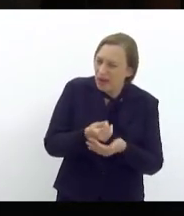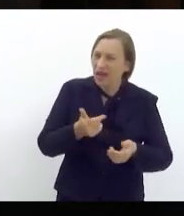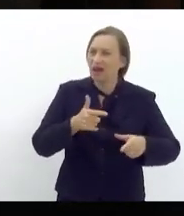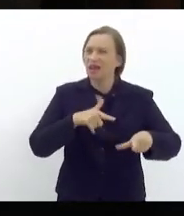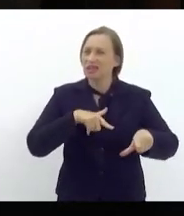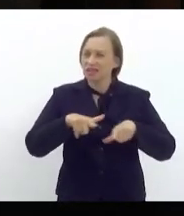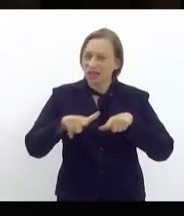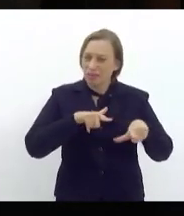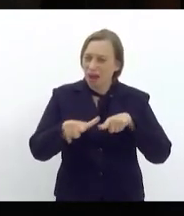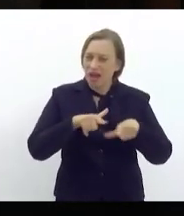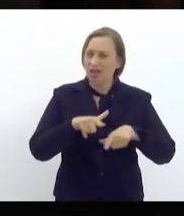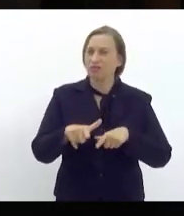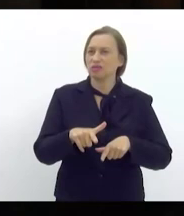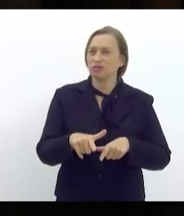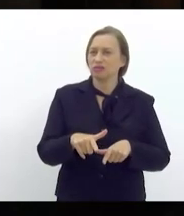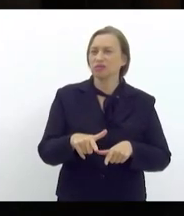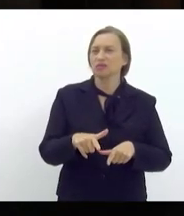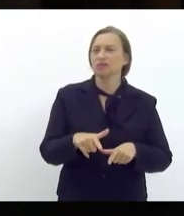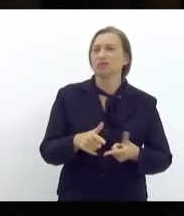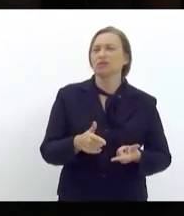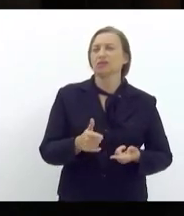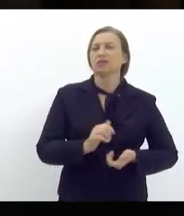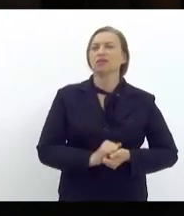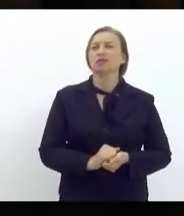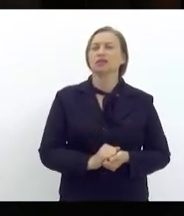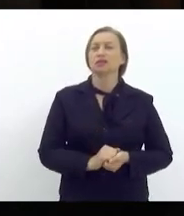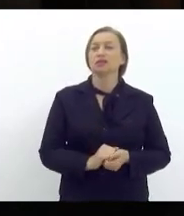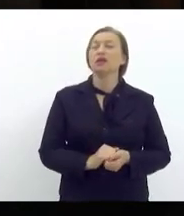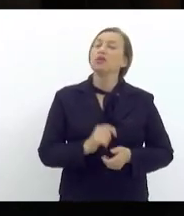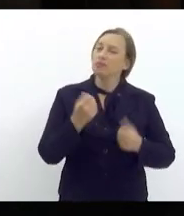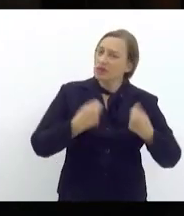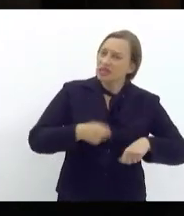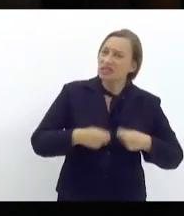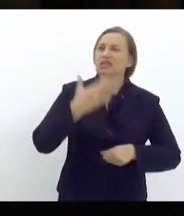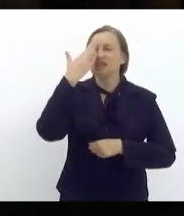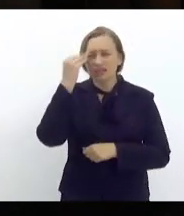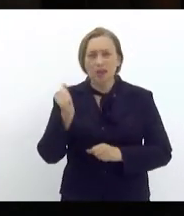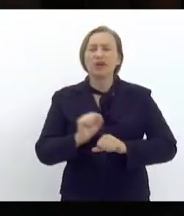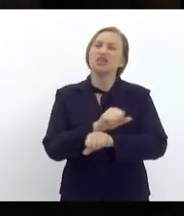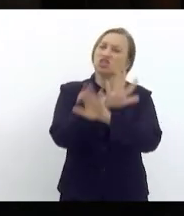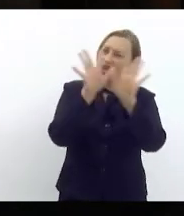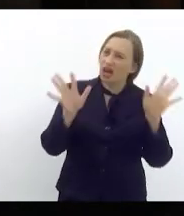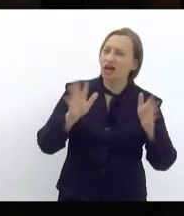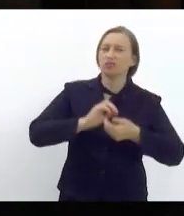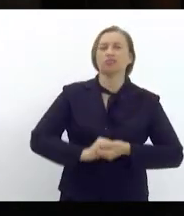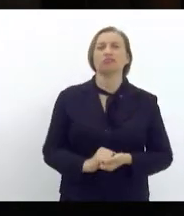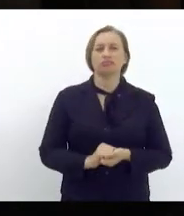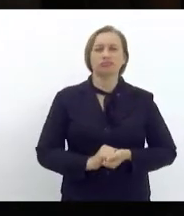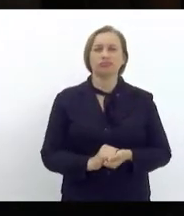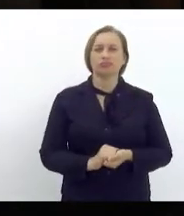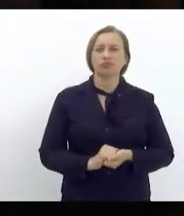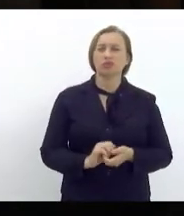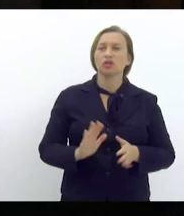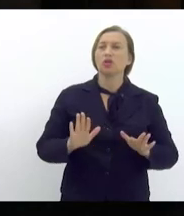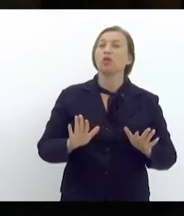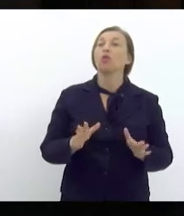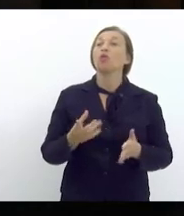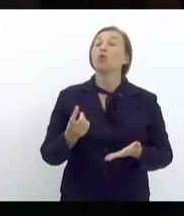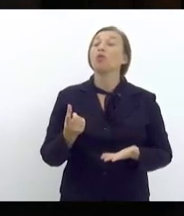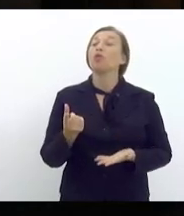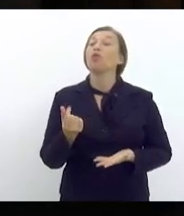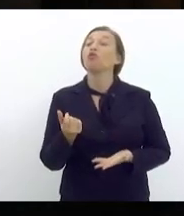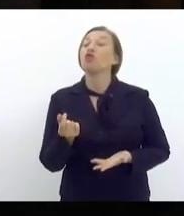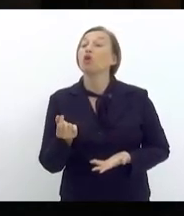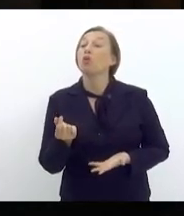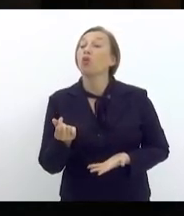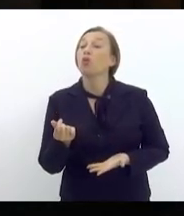enquanto tem lucro e a gente precisa saber de forma transparente quanto custa essas outorgas